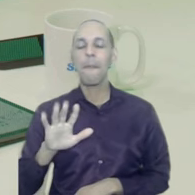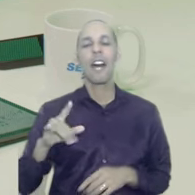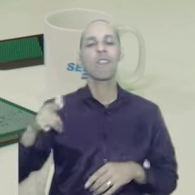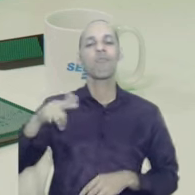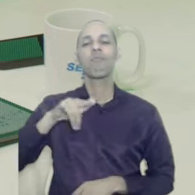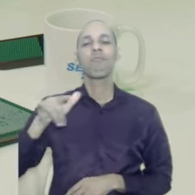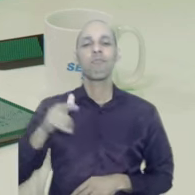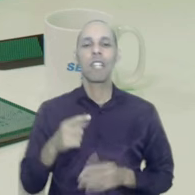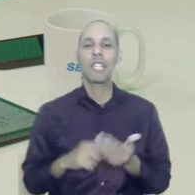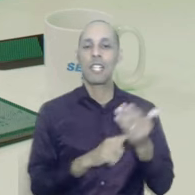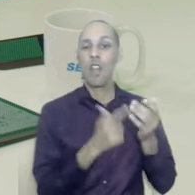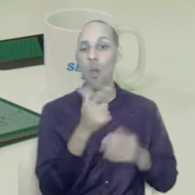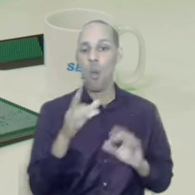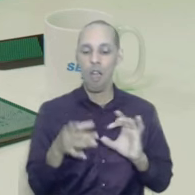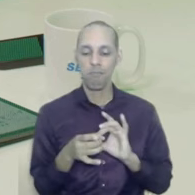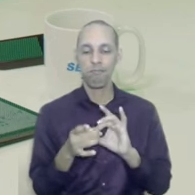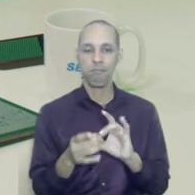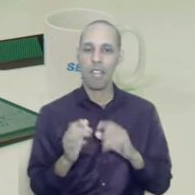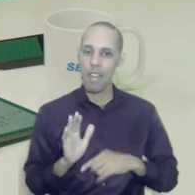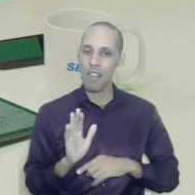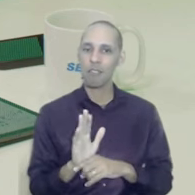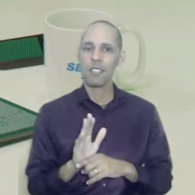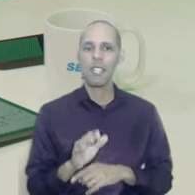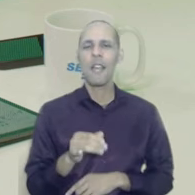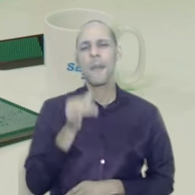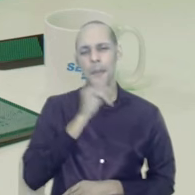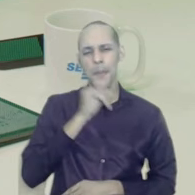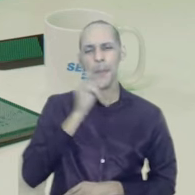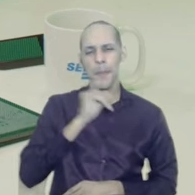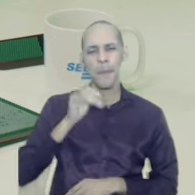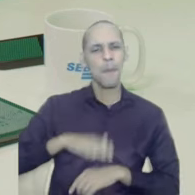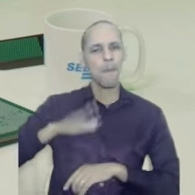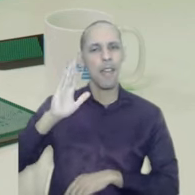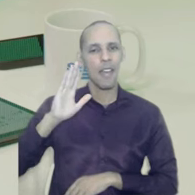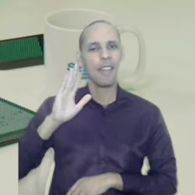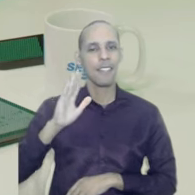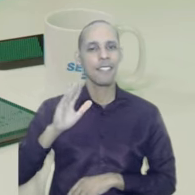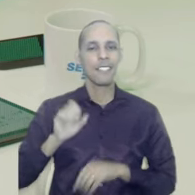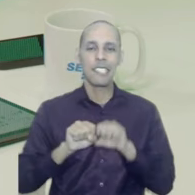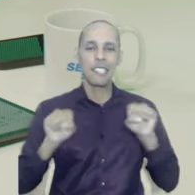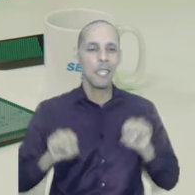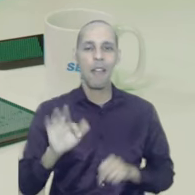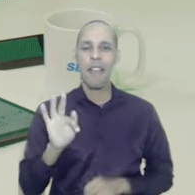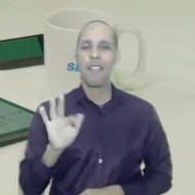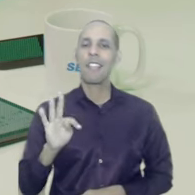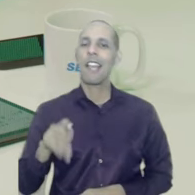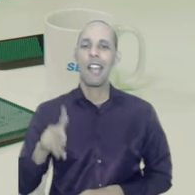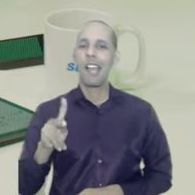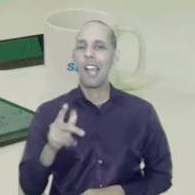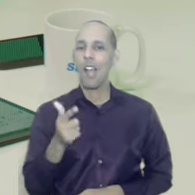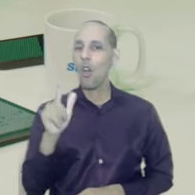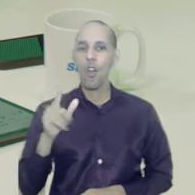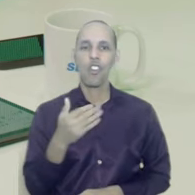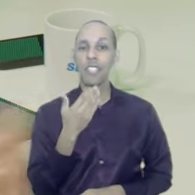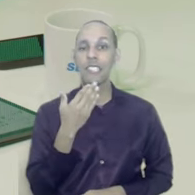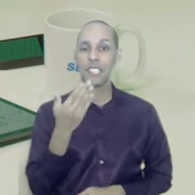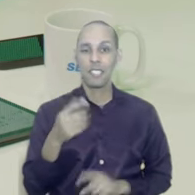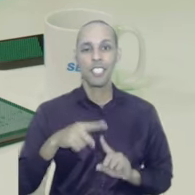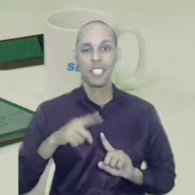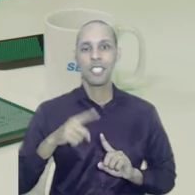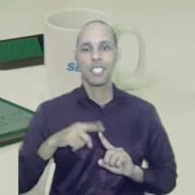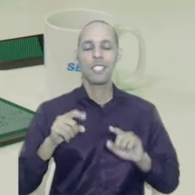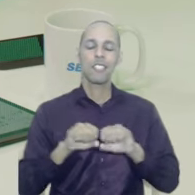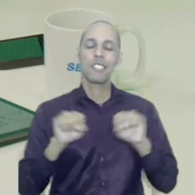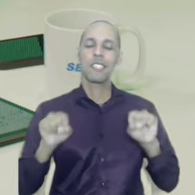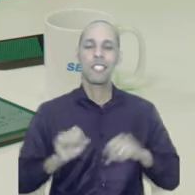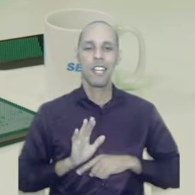com outras tecnologias aí já mais antigas até do que Drone sistema rtk outros tipos de sistema que junto com o Drone